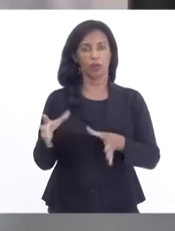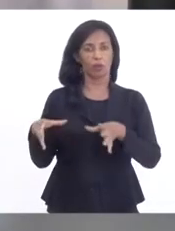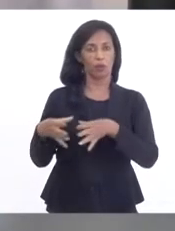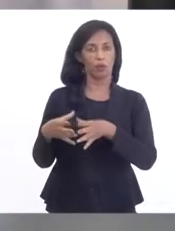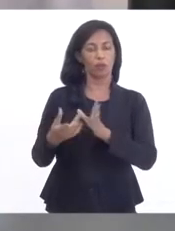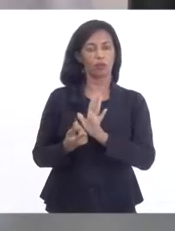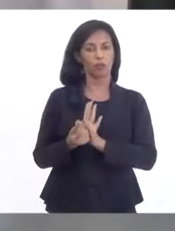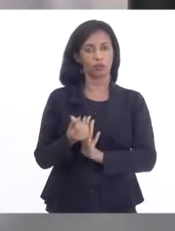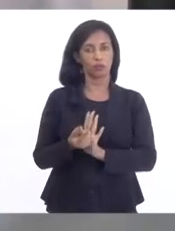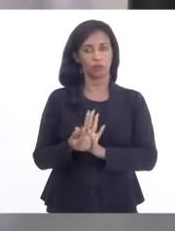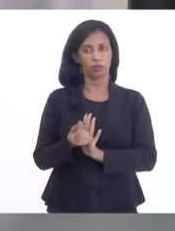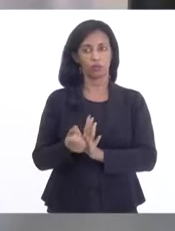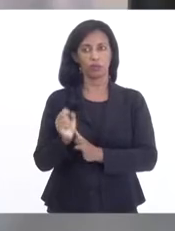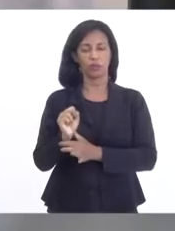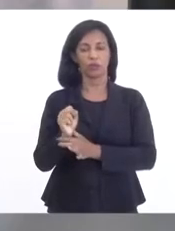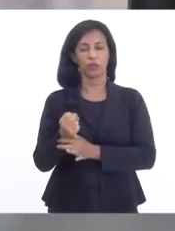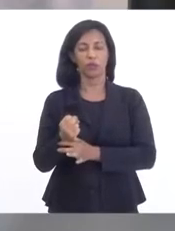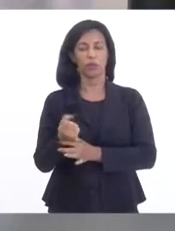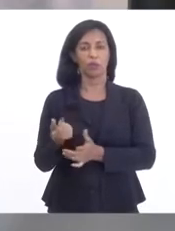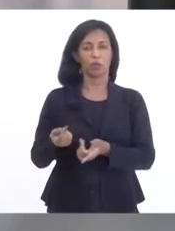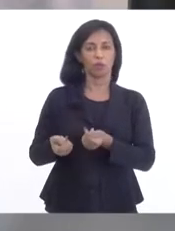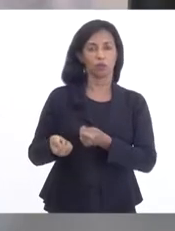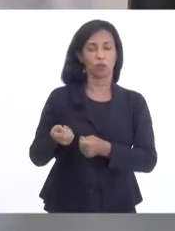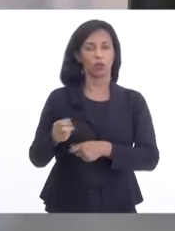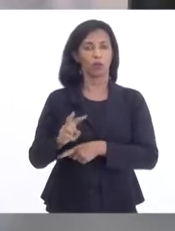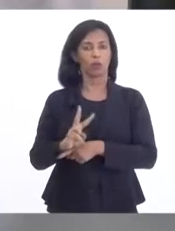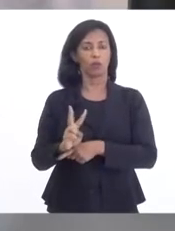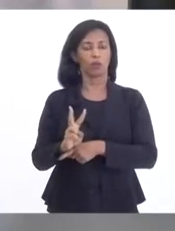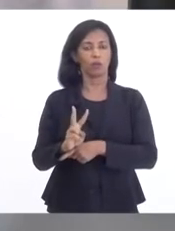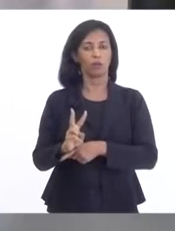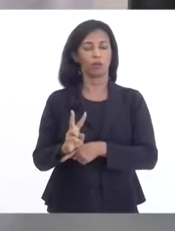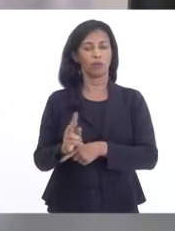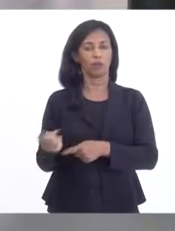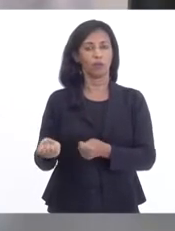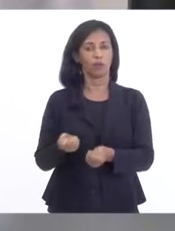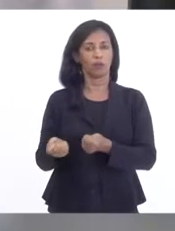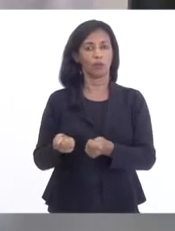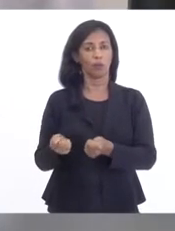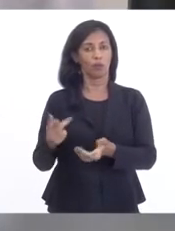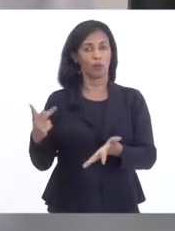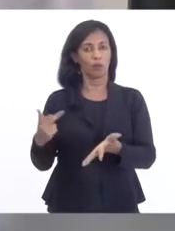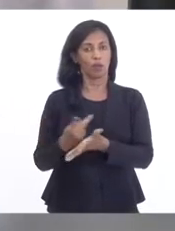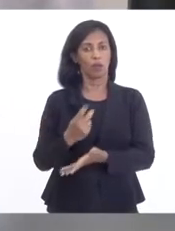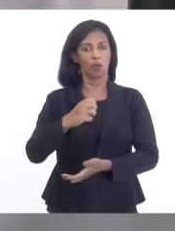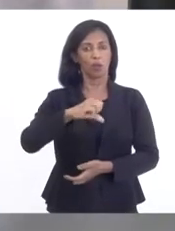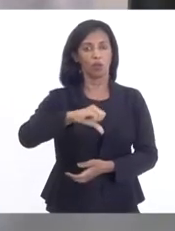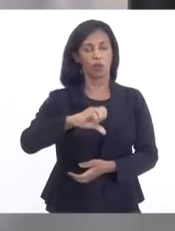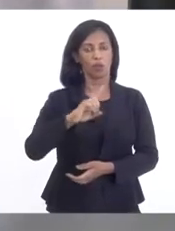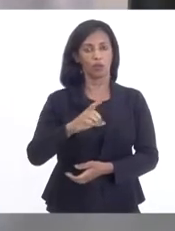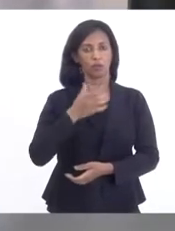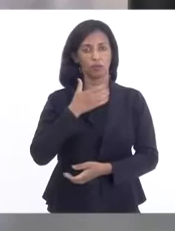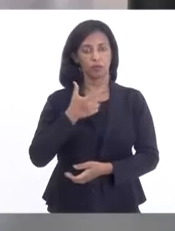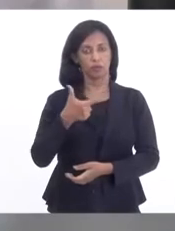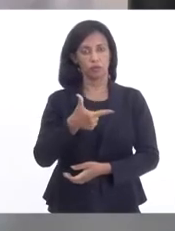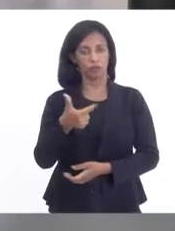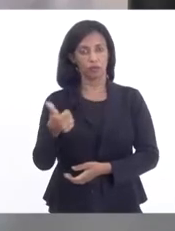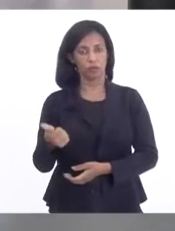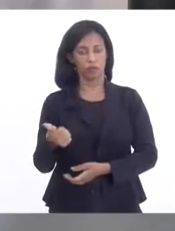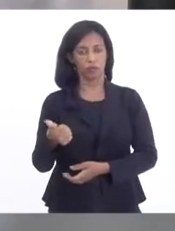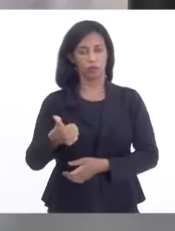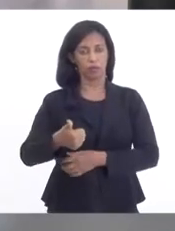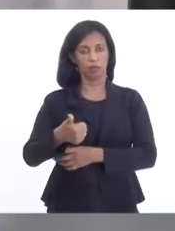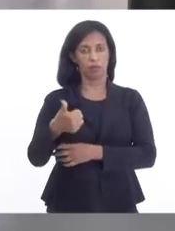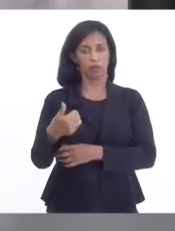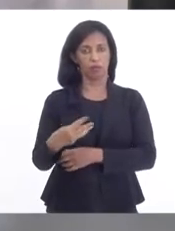Orçamento, Finanças, Fiscalização Financeira e Controle, a ser realizada no dia 9 de dezembro de 2021, às